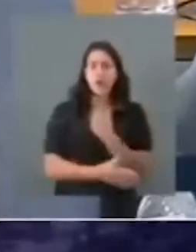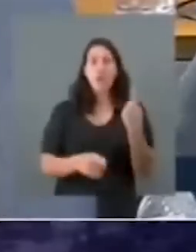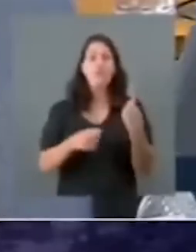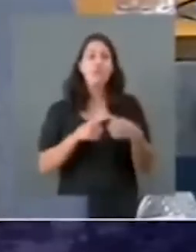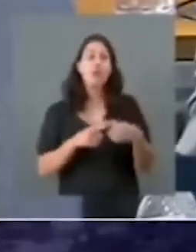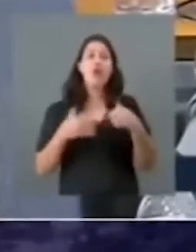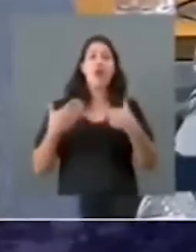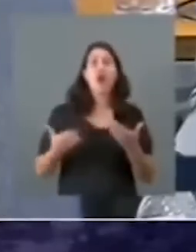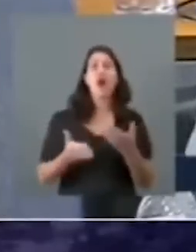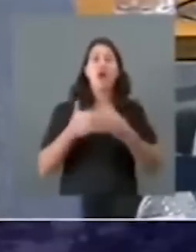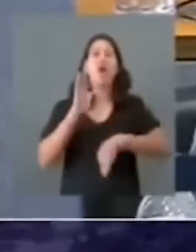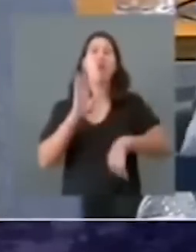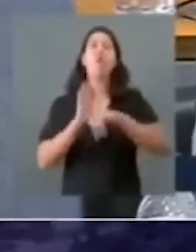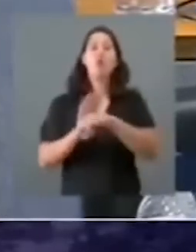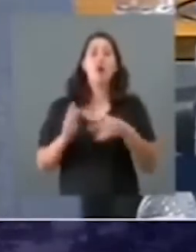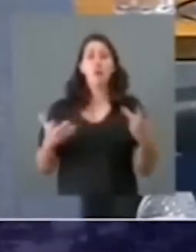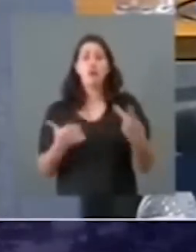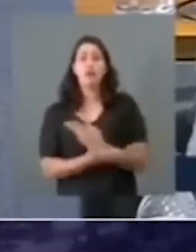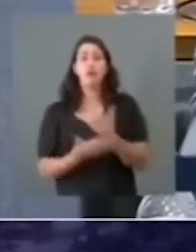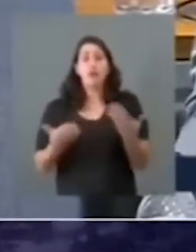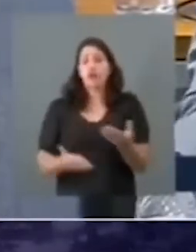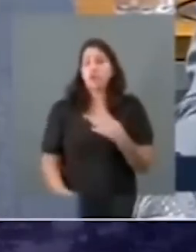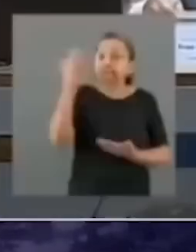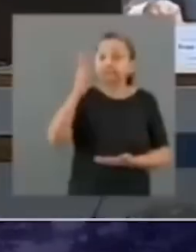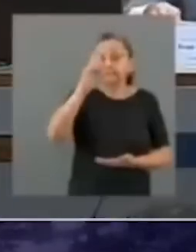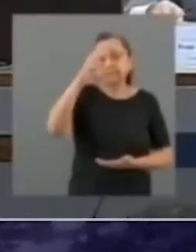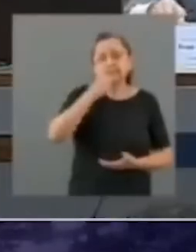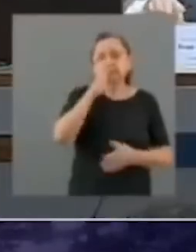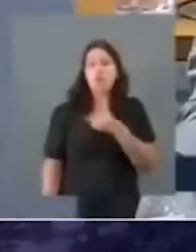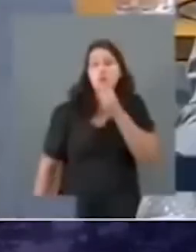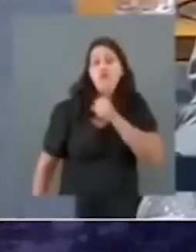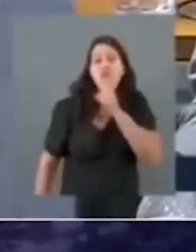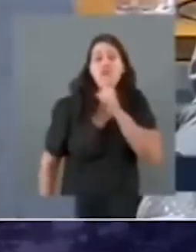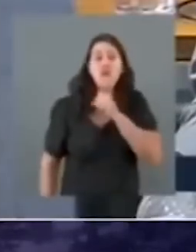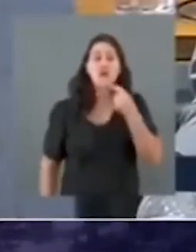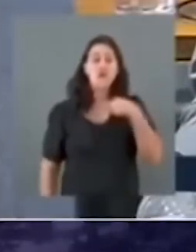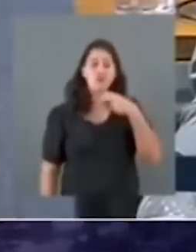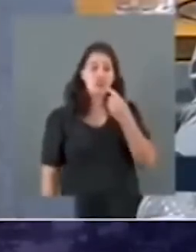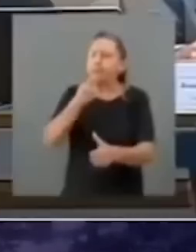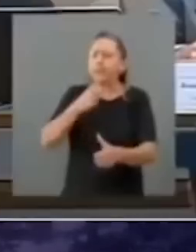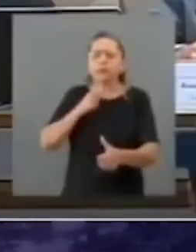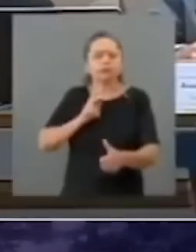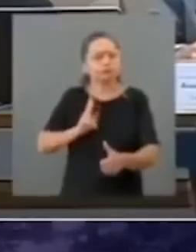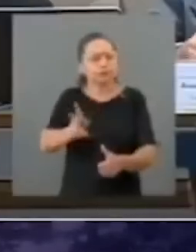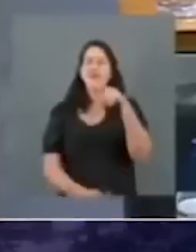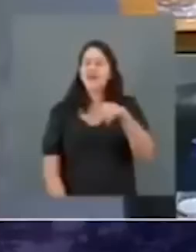se o golpe tivesse acontecido, se minha avó tivesse dente, ela chupava uva, pô.